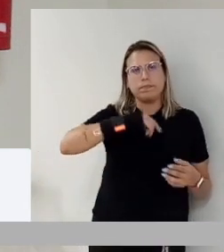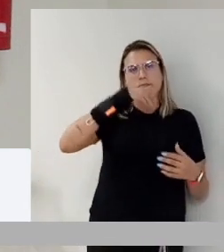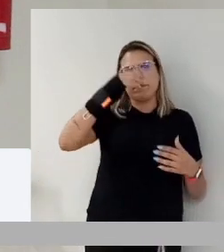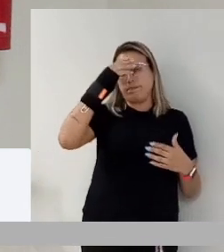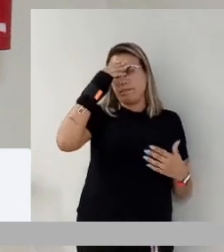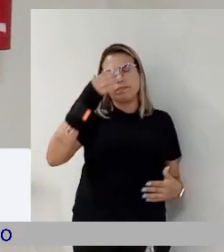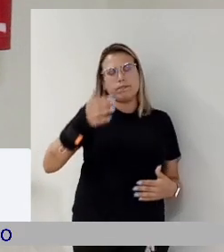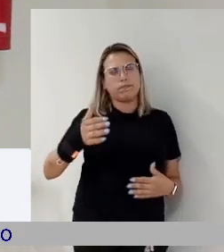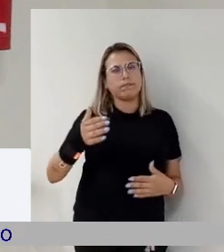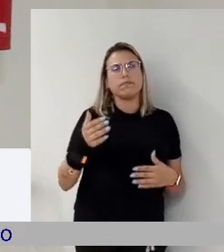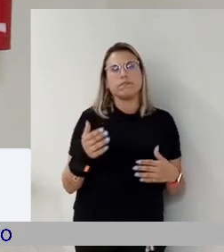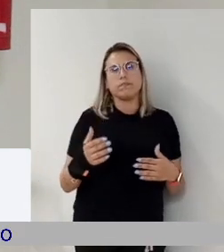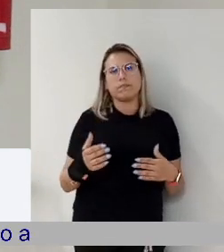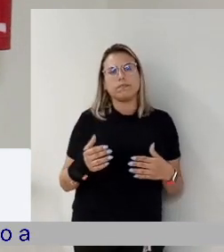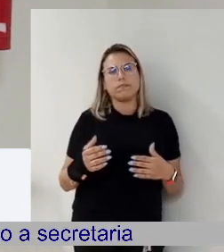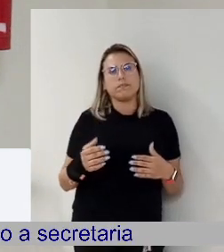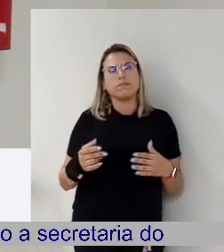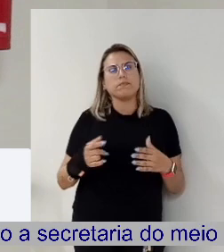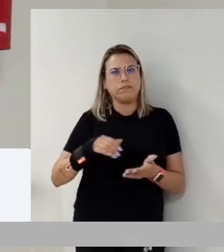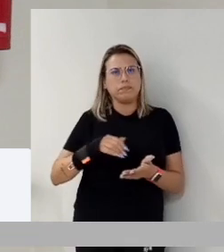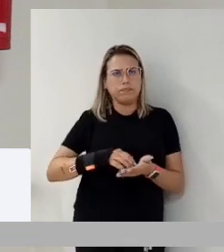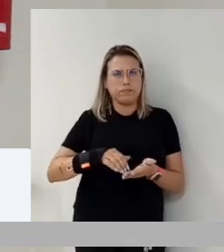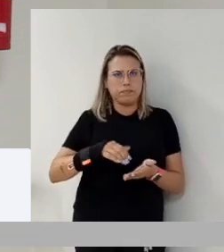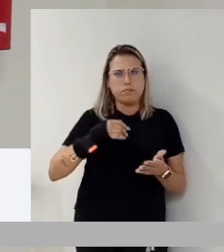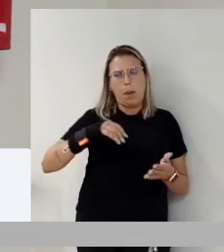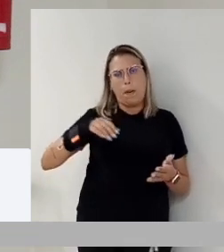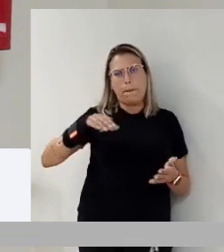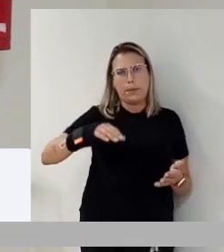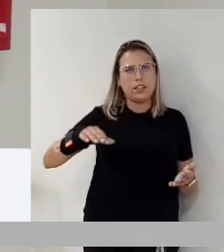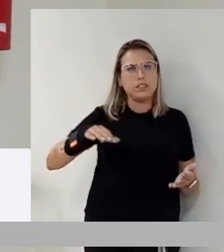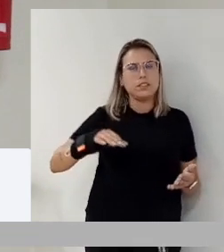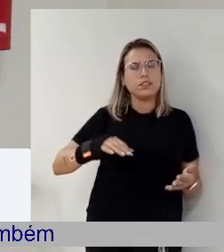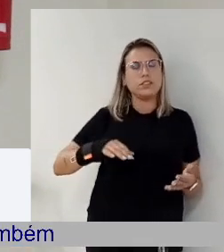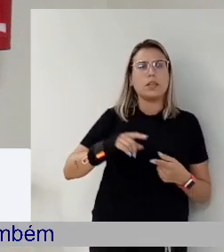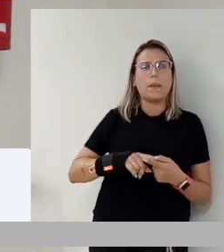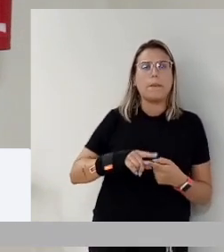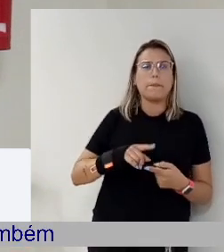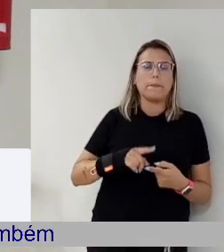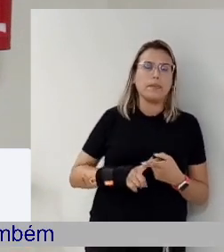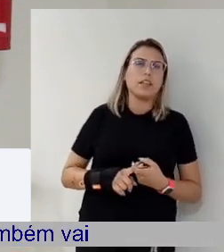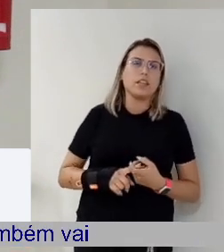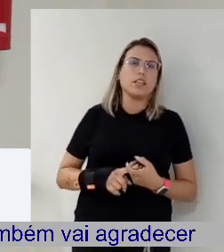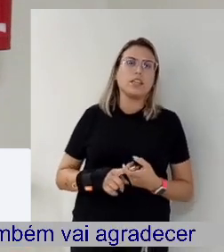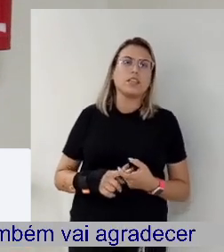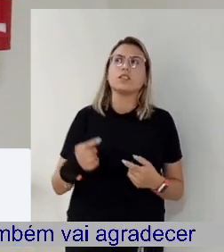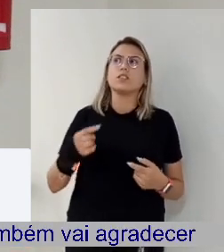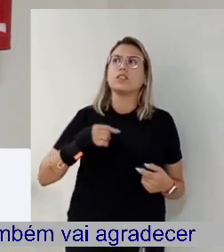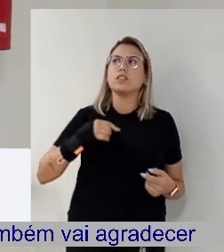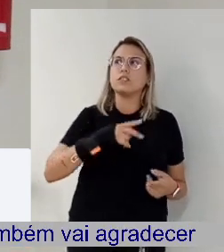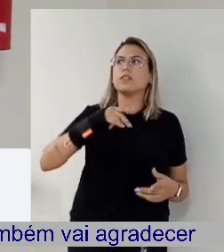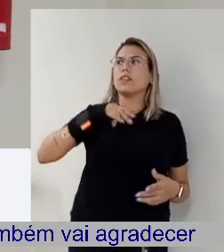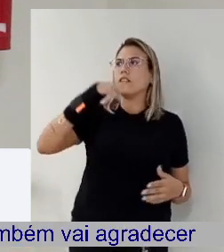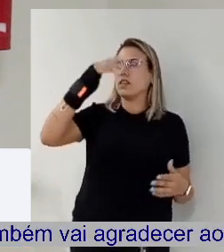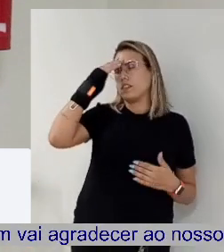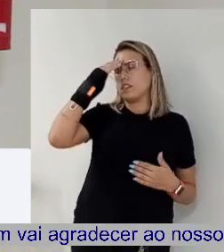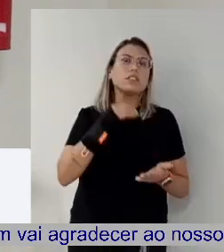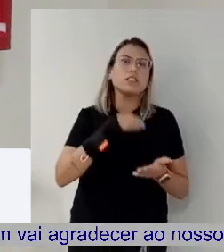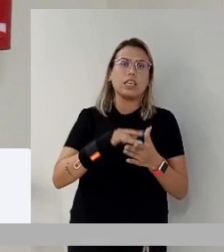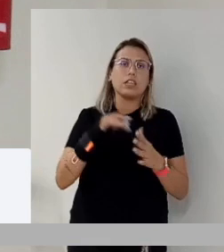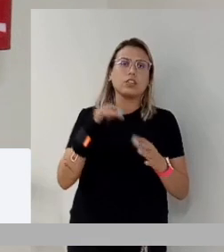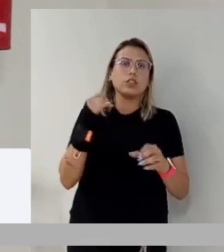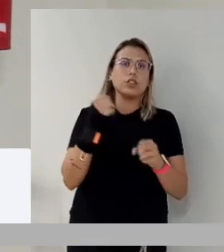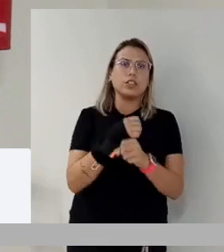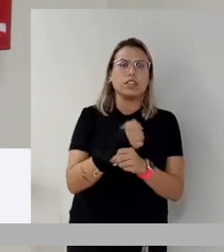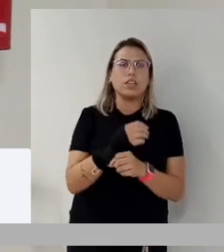preocupação a secretaria do meio ambiente como também a gente também vai agradecer ao nosso secretário de obra O